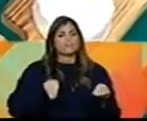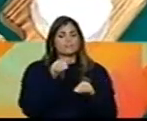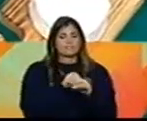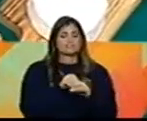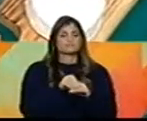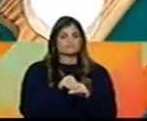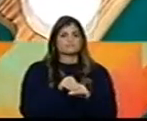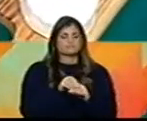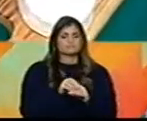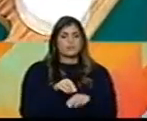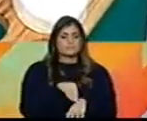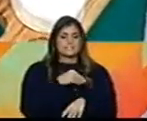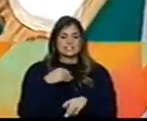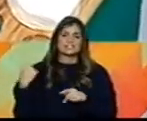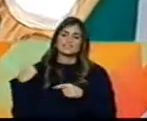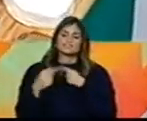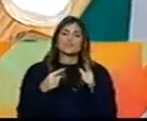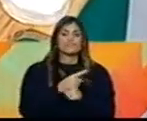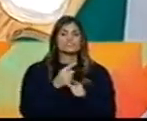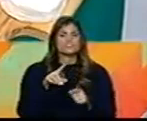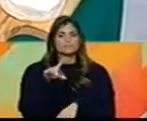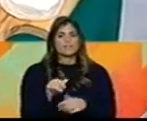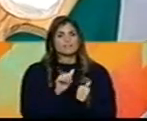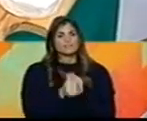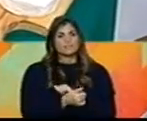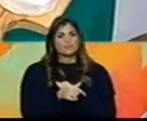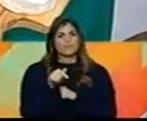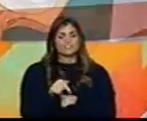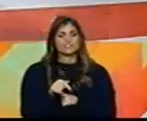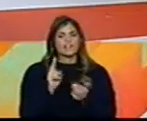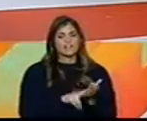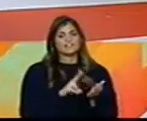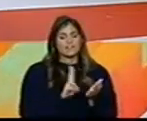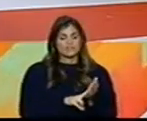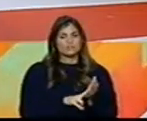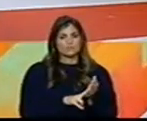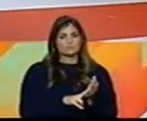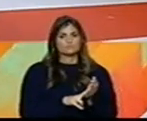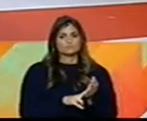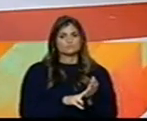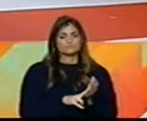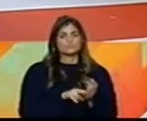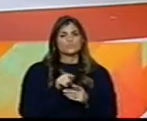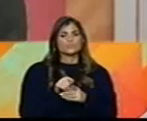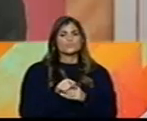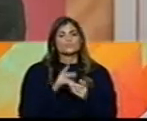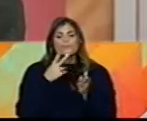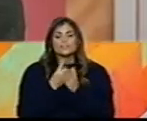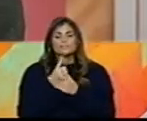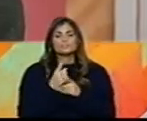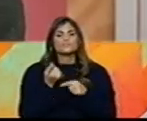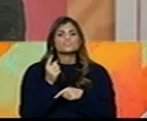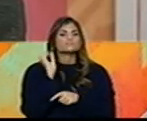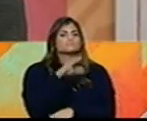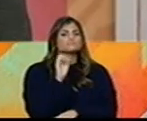medicina tradicional. Deixa-me perguntar-lhe, vocês também tiveram que se adaptar a esta realidade do confinamento? Sim. Fazem, sim, entregas? De